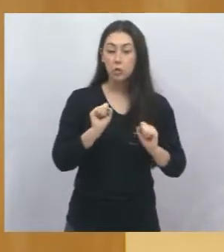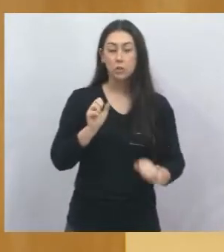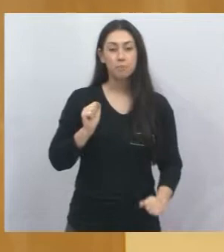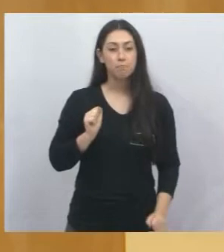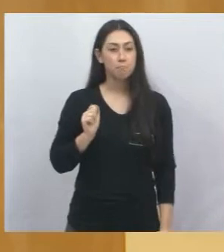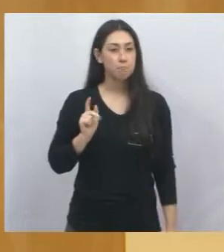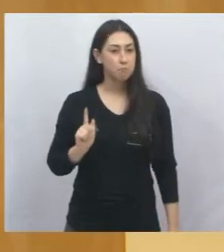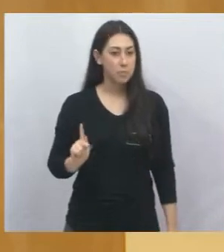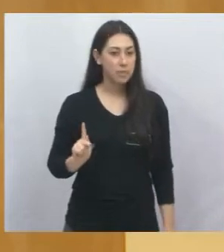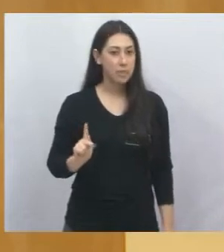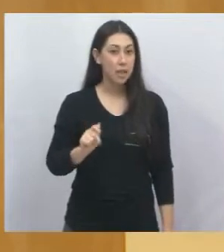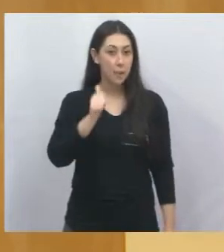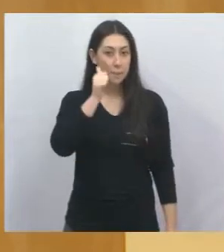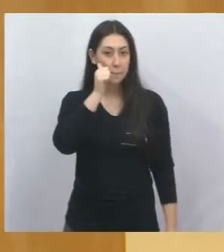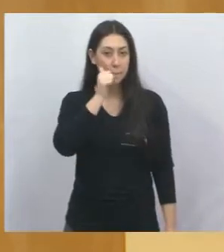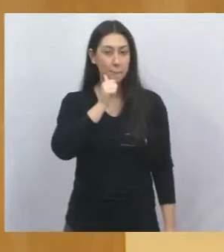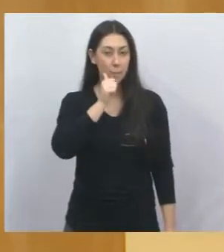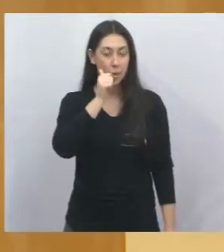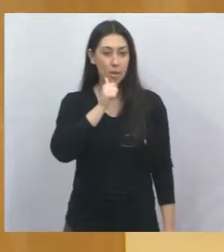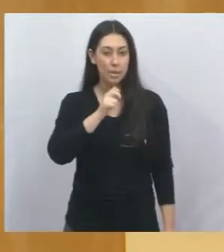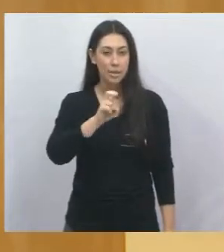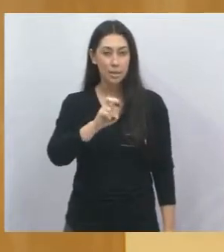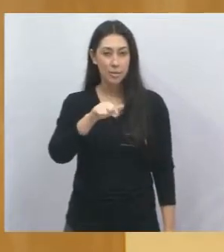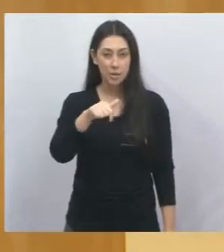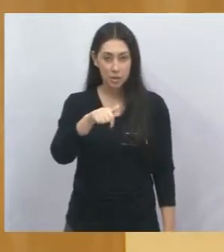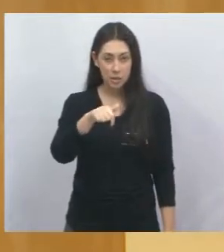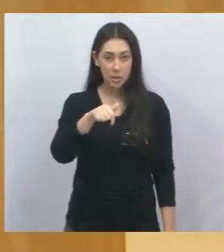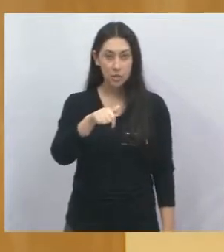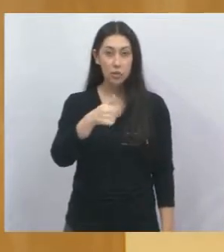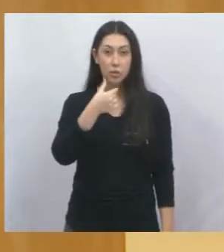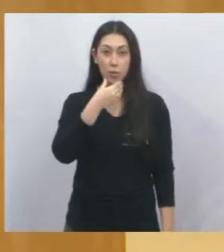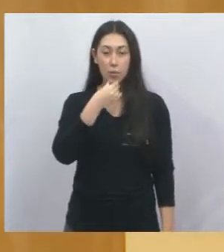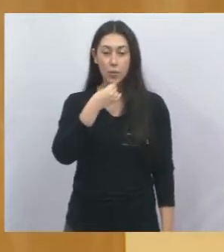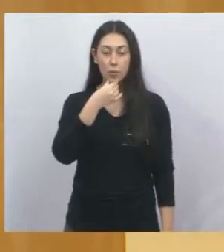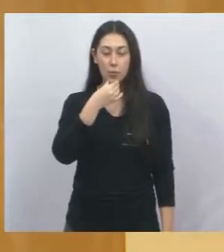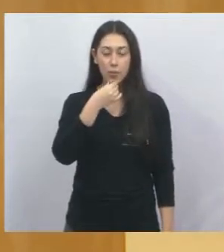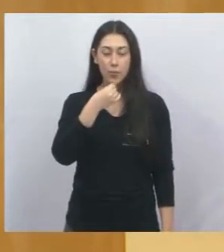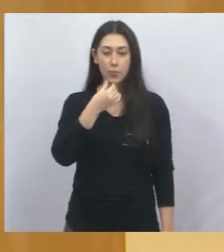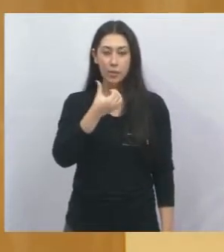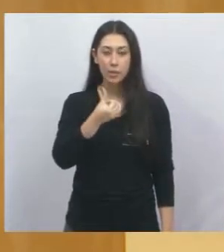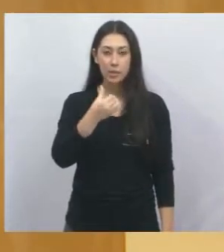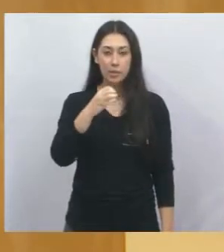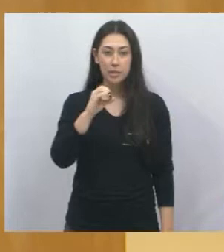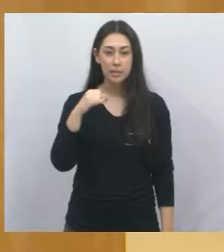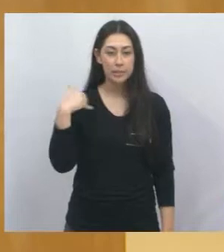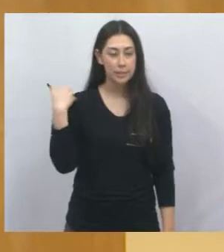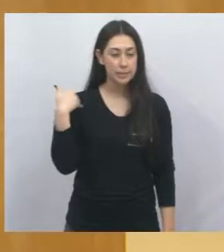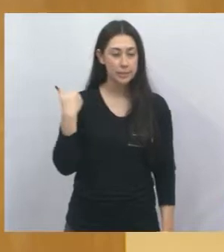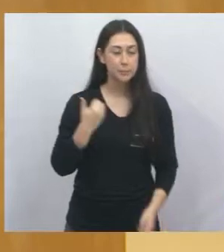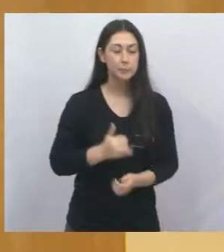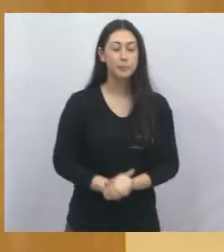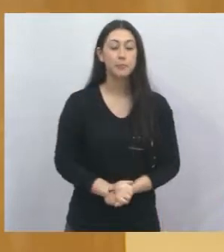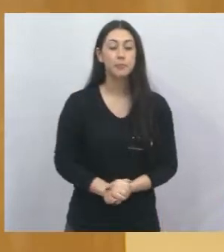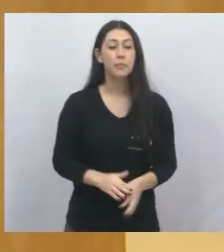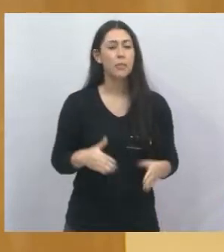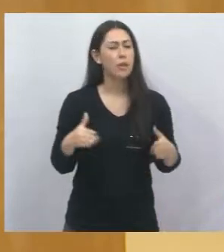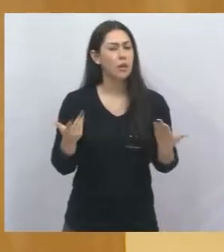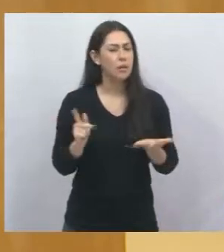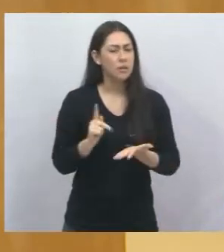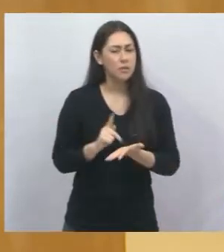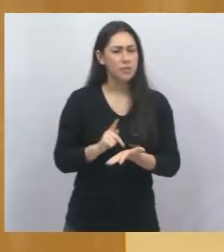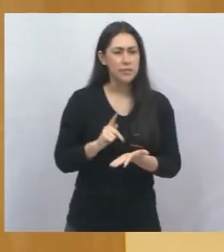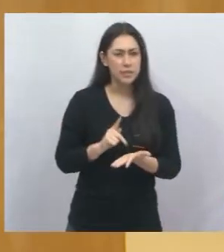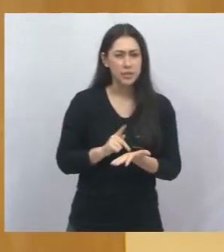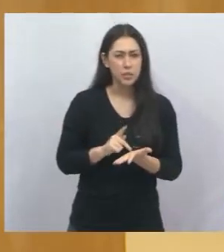aposentando as professoras com 57 e os professores com 60 anos de idade. Então, na realidade, ela